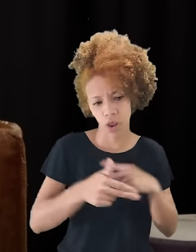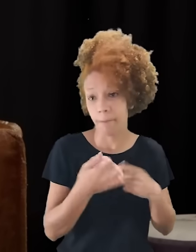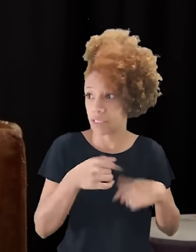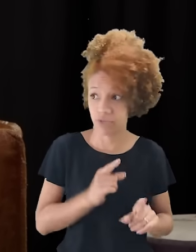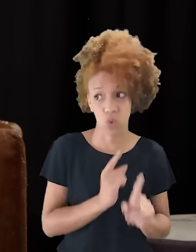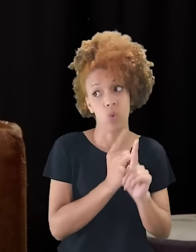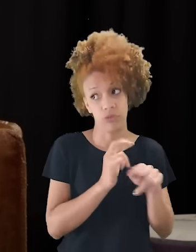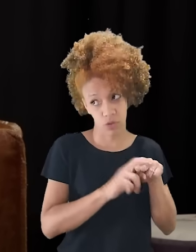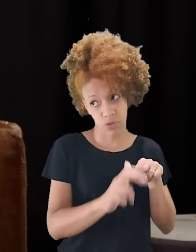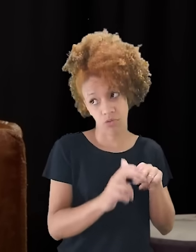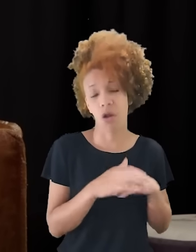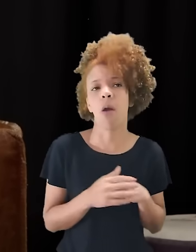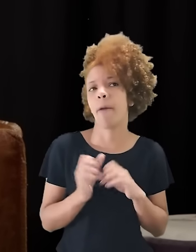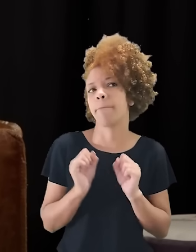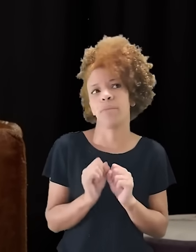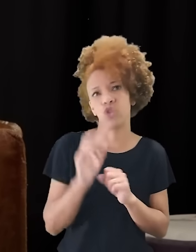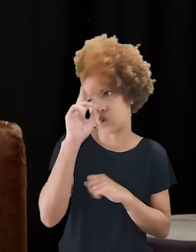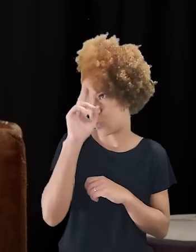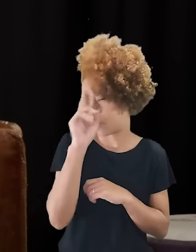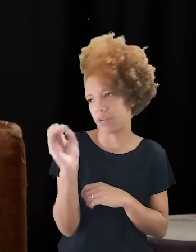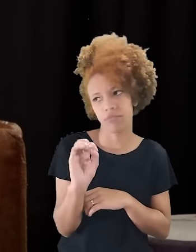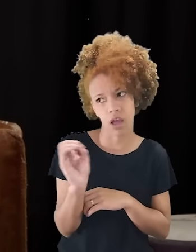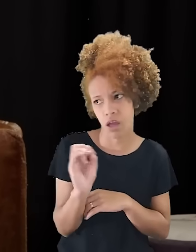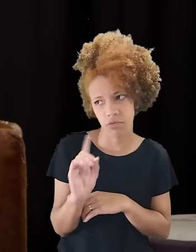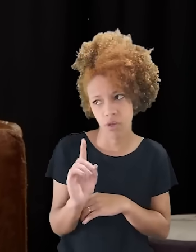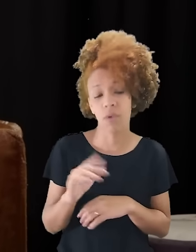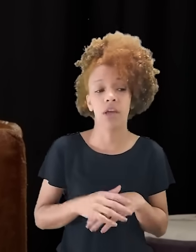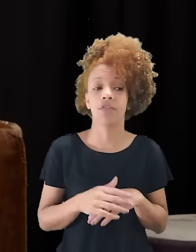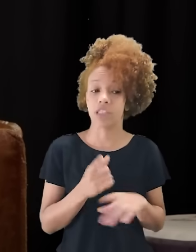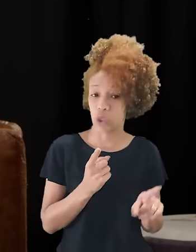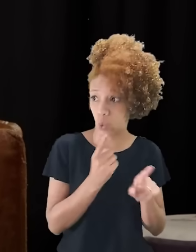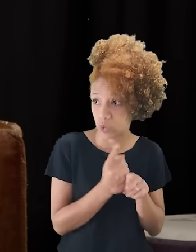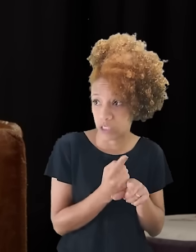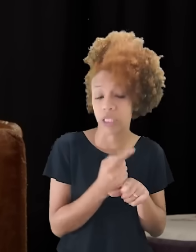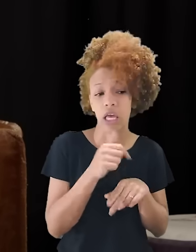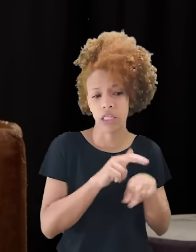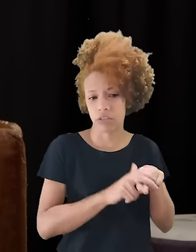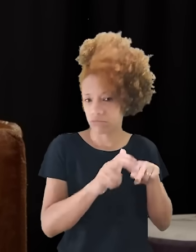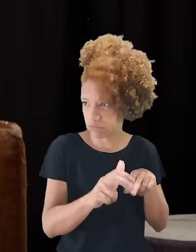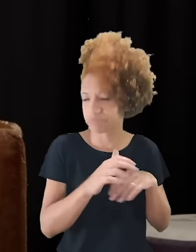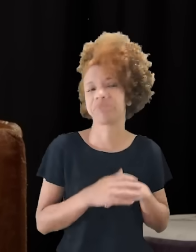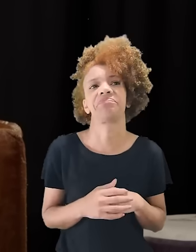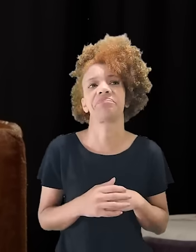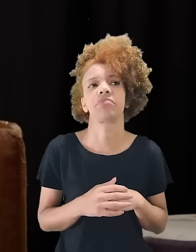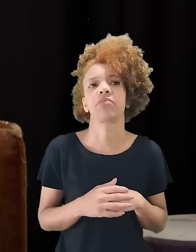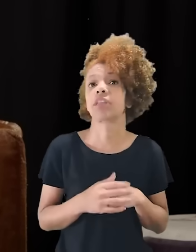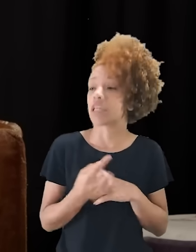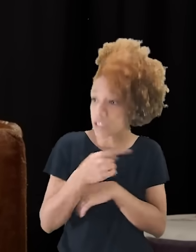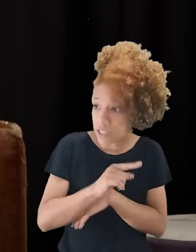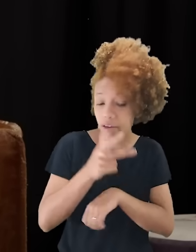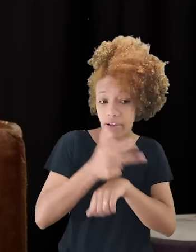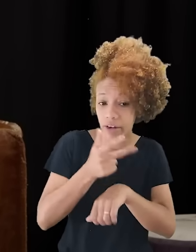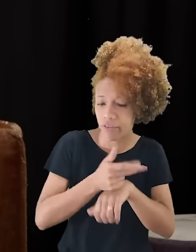porque tinha que encontrar no metrô podia pegar Uber nada não e aí você ia encontrava nessa estação de metrô e ia